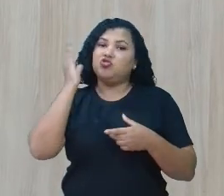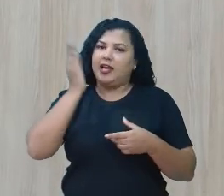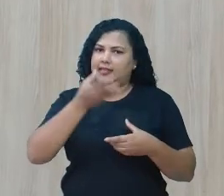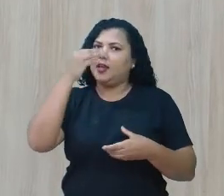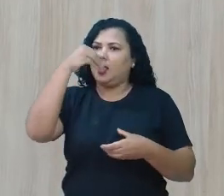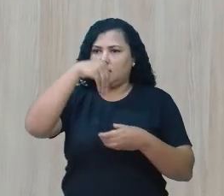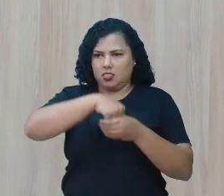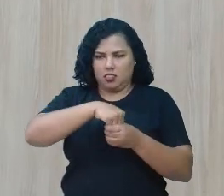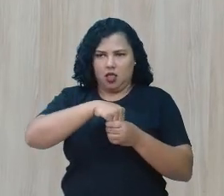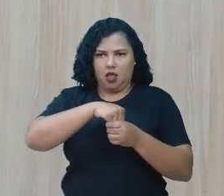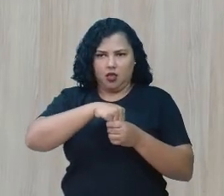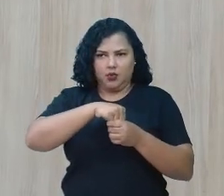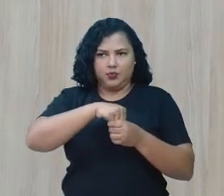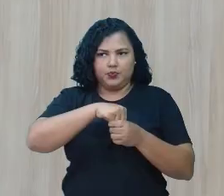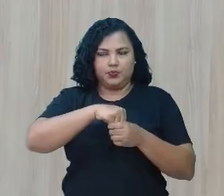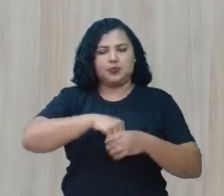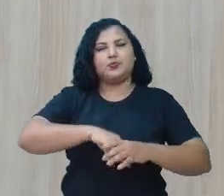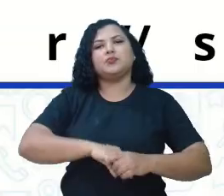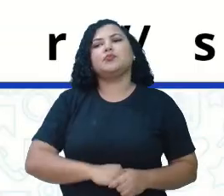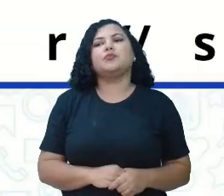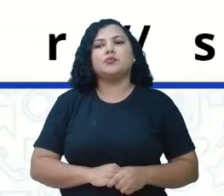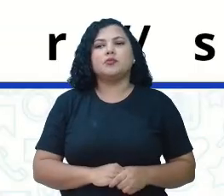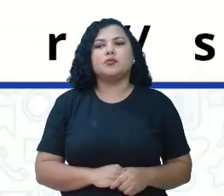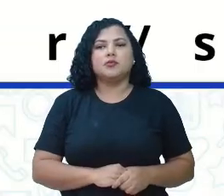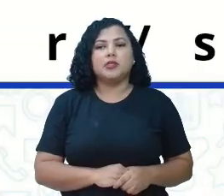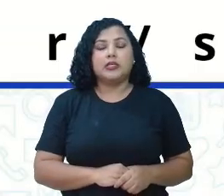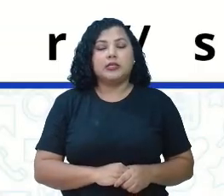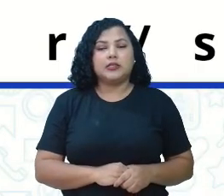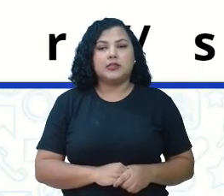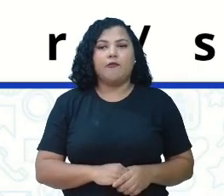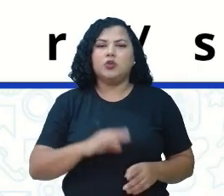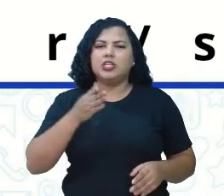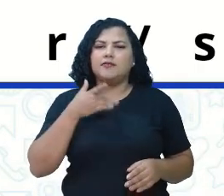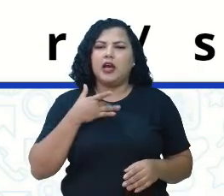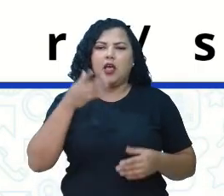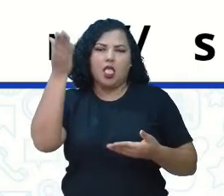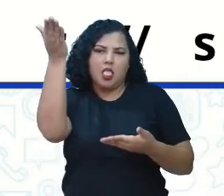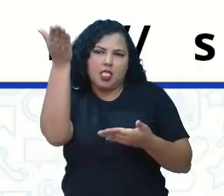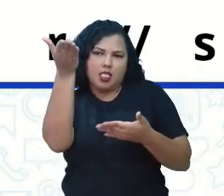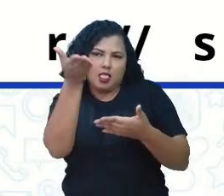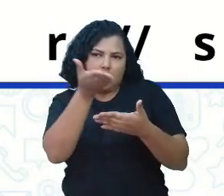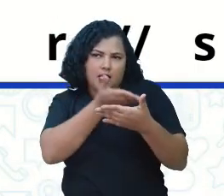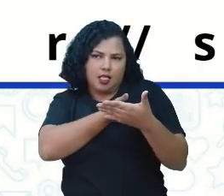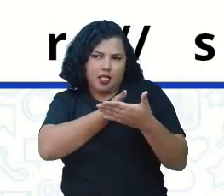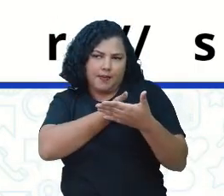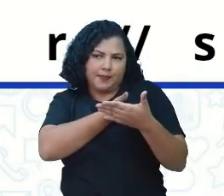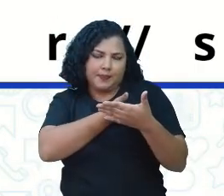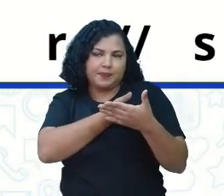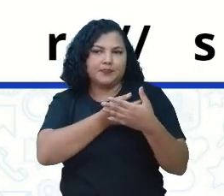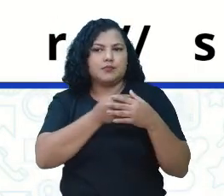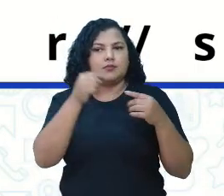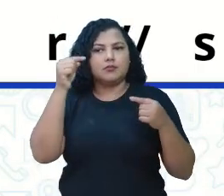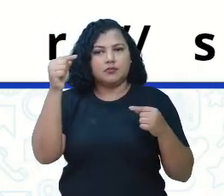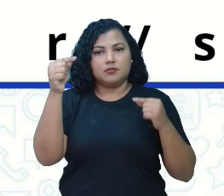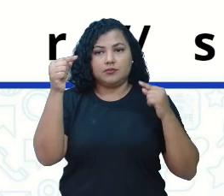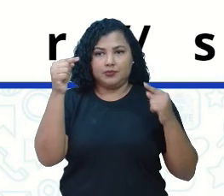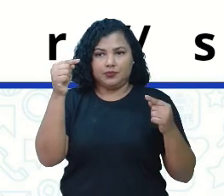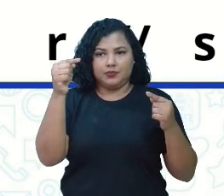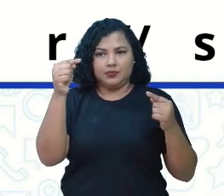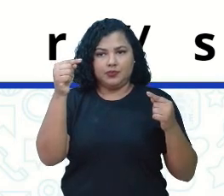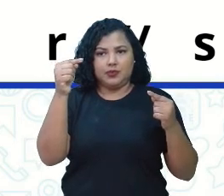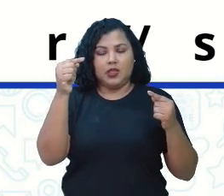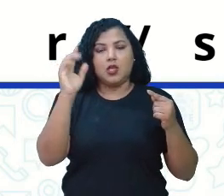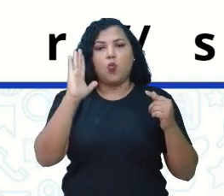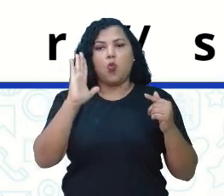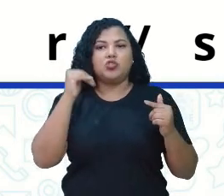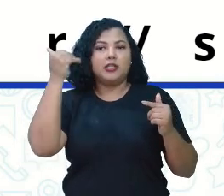ele é interno, tá bom? Já coloquei aqui, ó, interno. Você vai traçar aqui a retinha transversal e você vai notar que um ângulo está